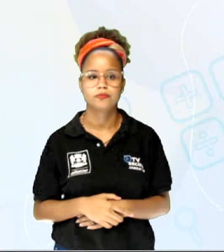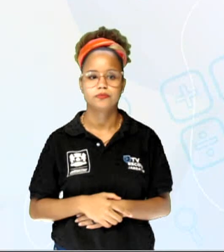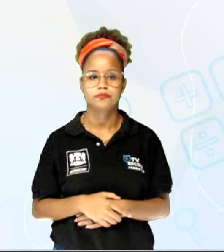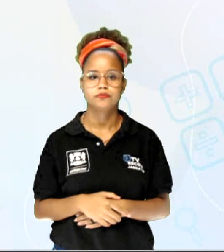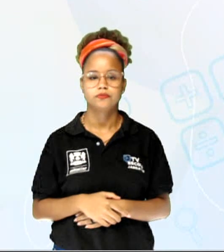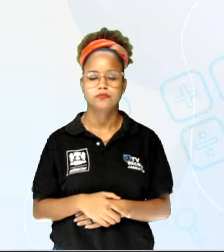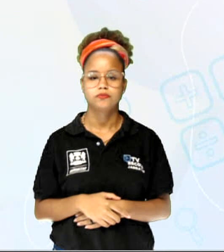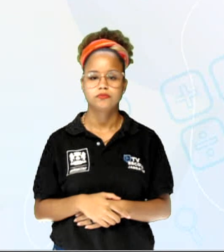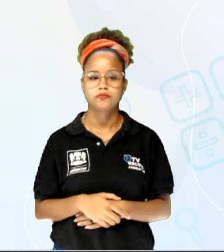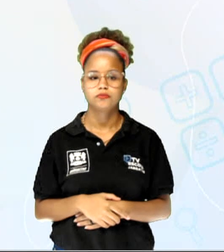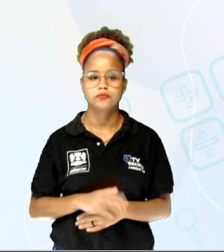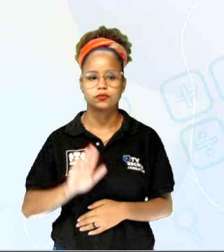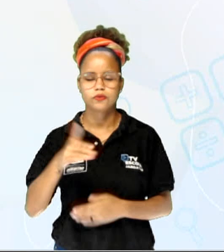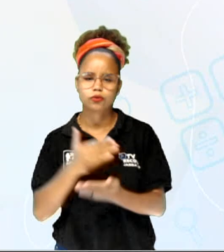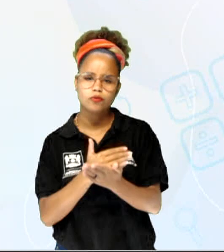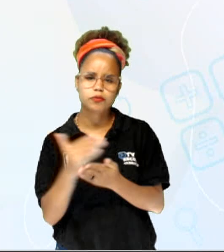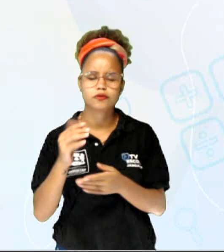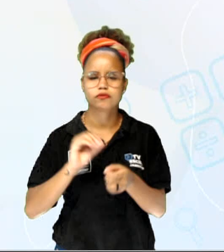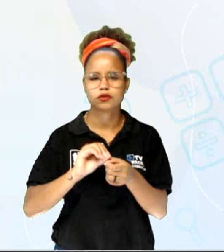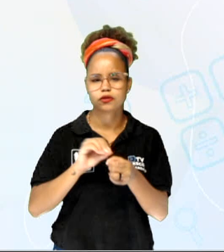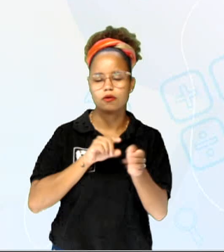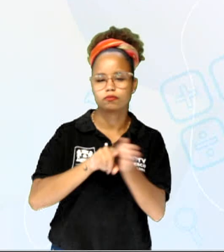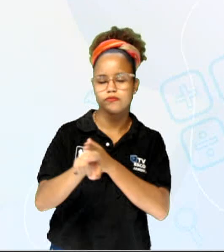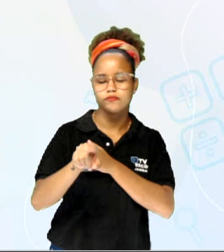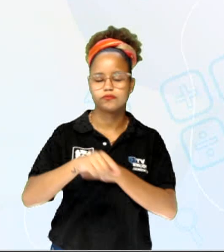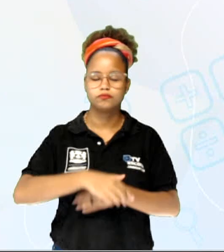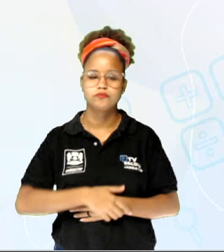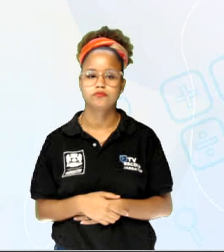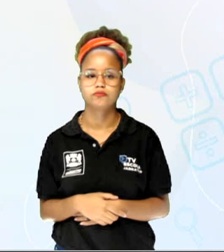a fazer as perguntas.